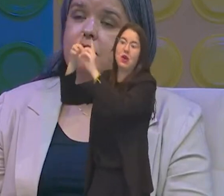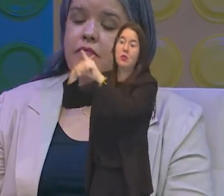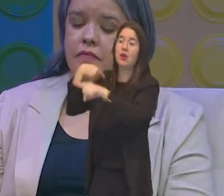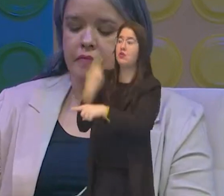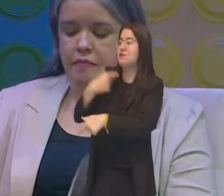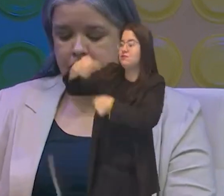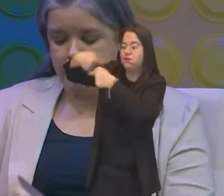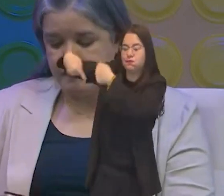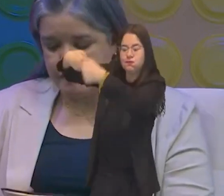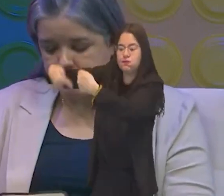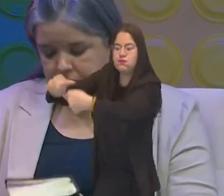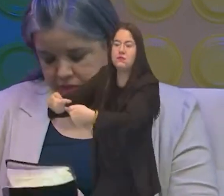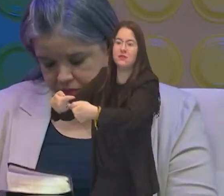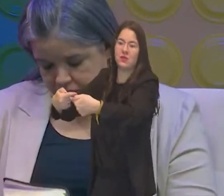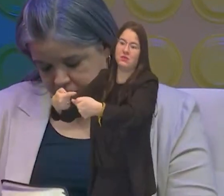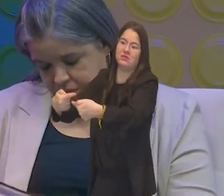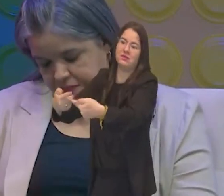orar?